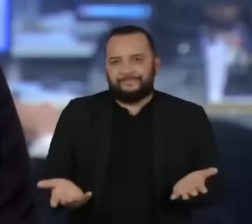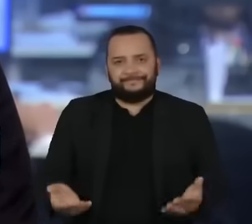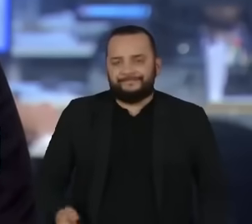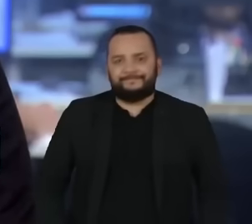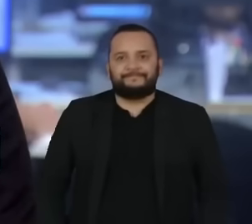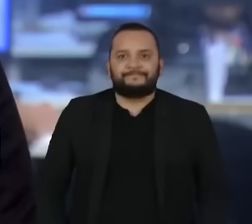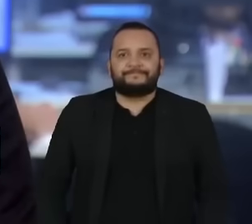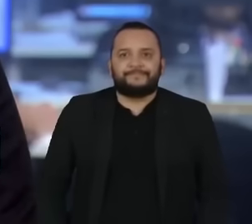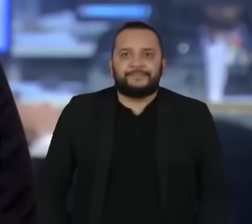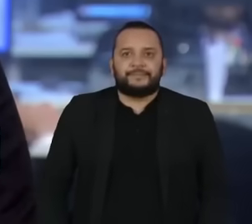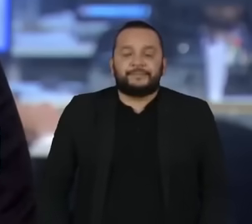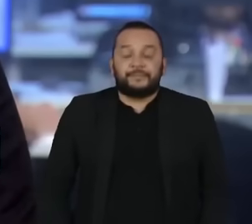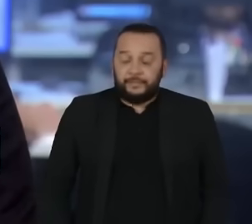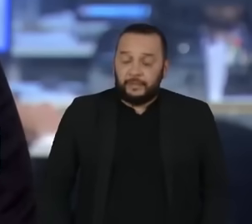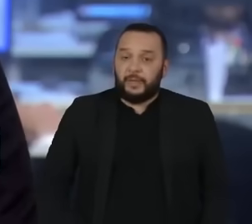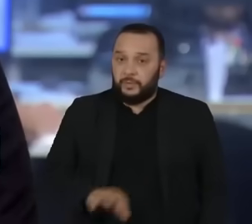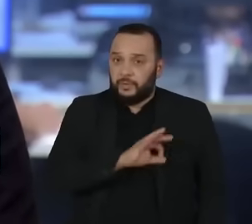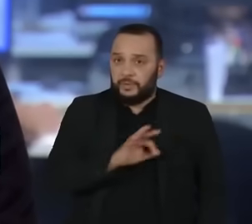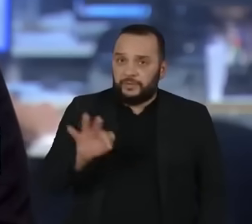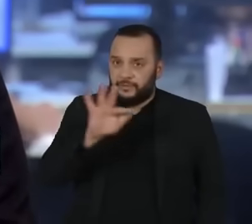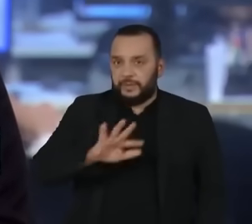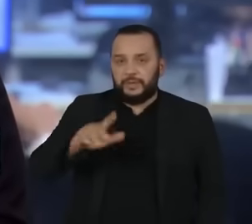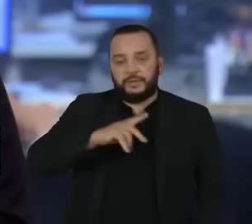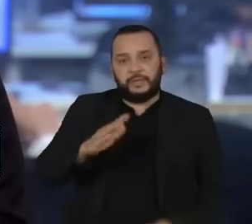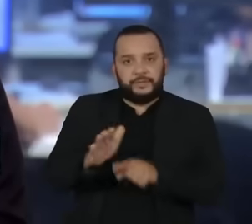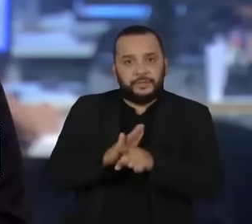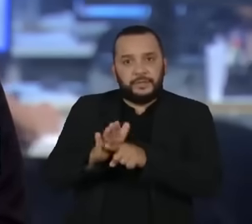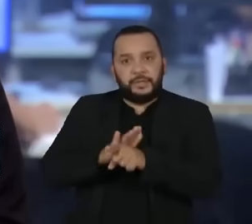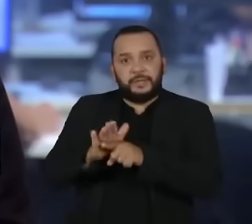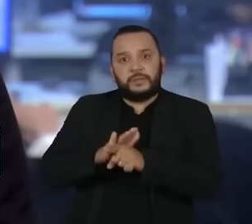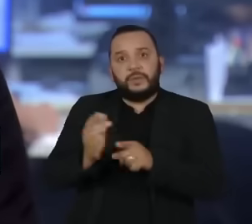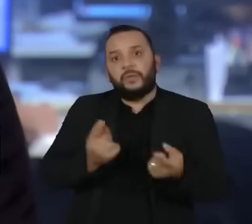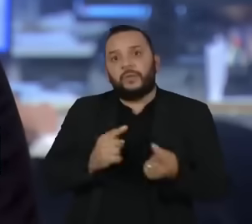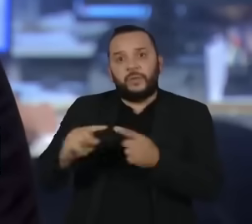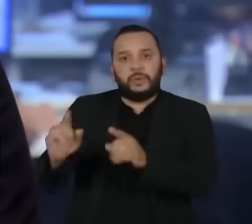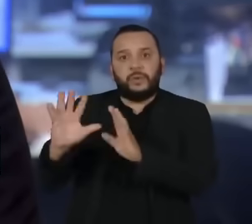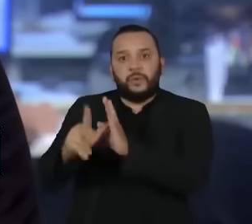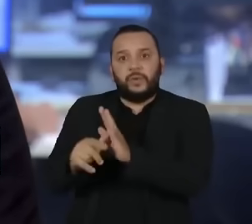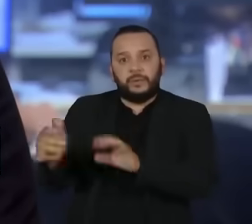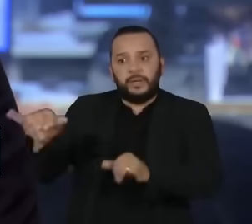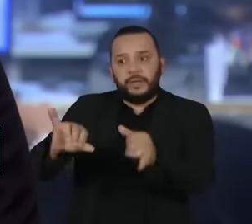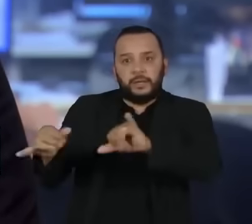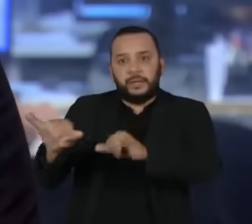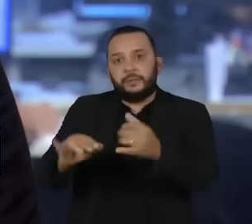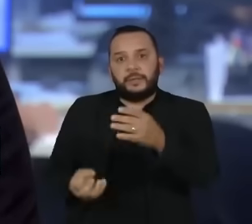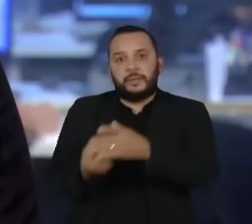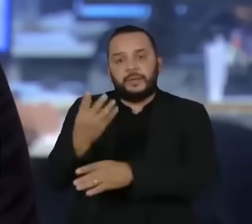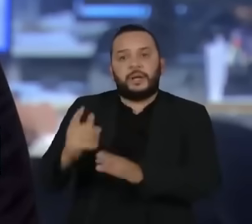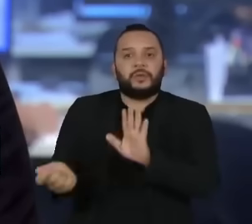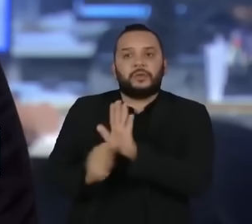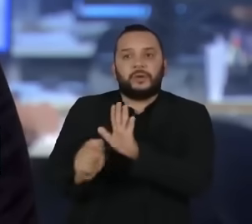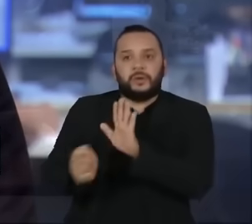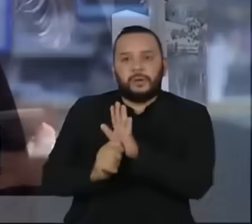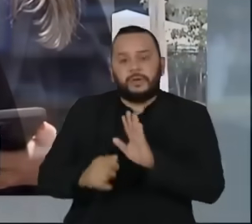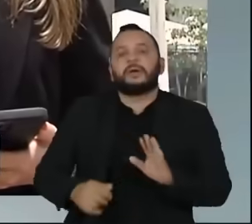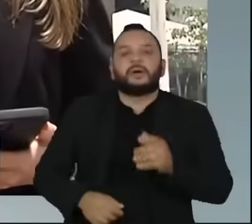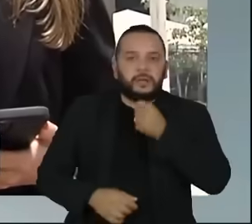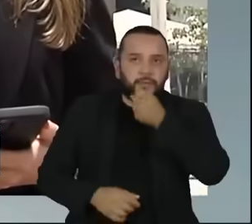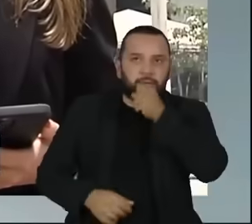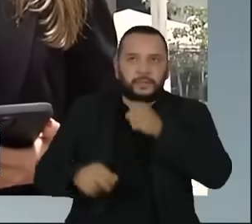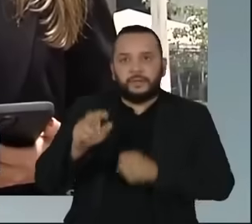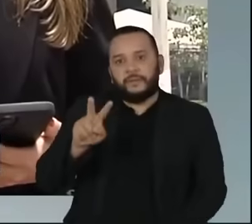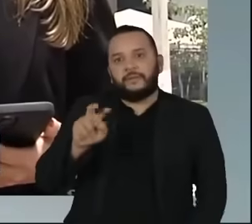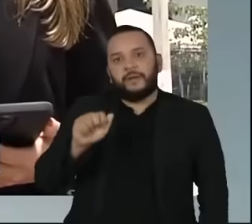A Polícia Federal cumpre mandados hoje em operação contra o desvio de produtos químicos para a produção de drogas. A repórter Vanessa